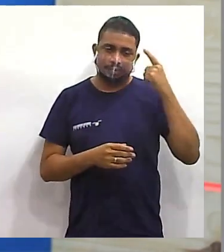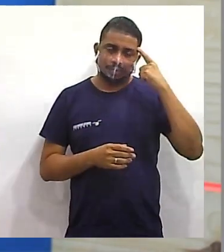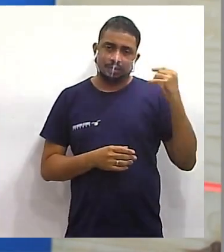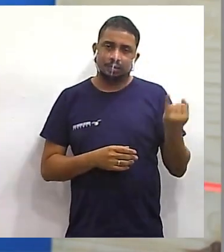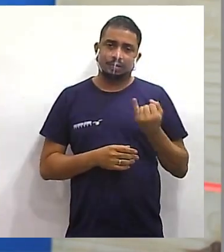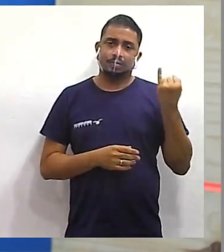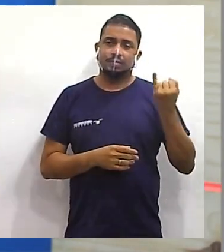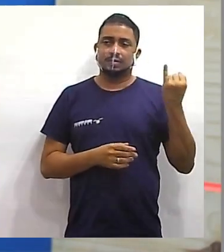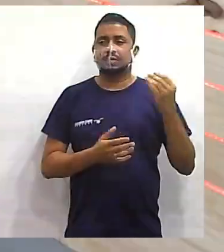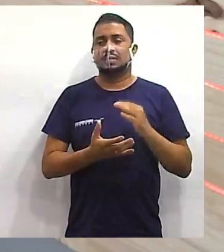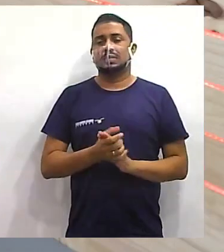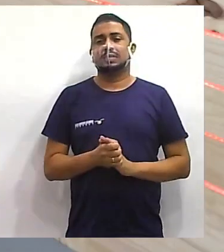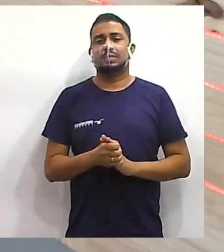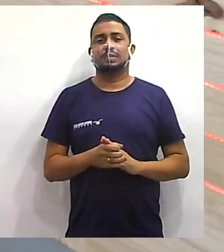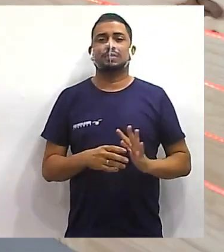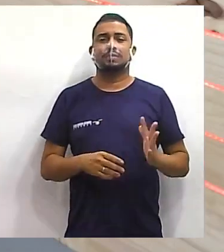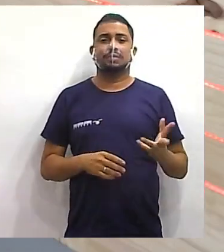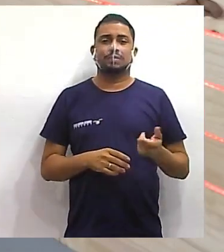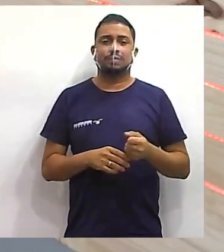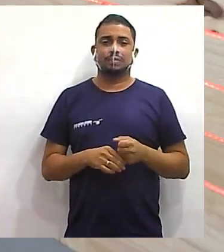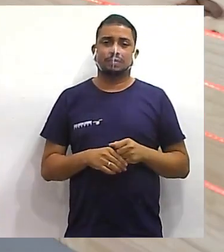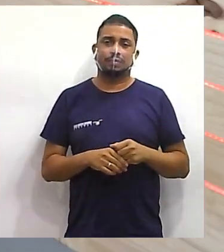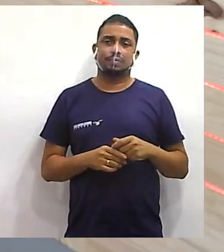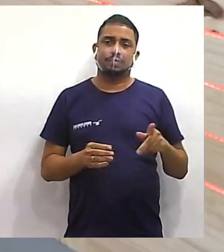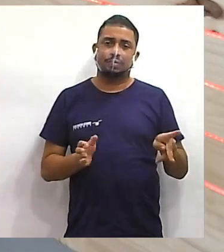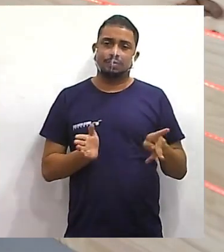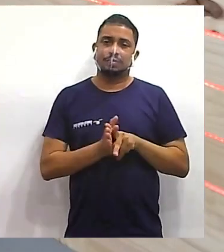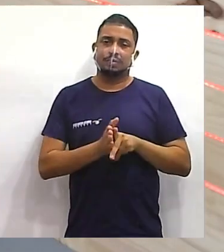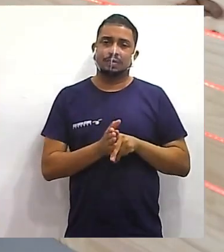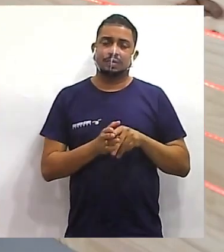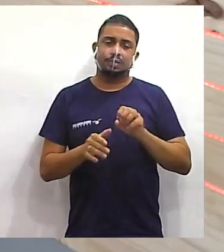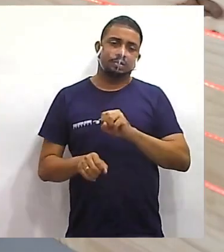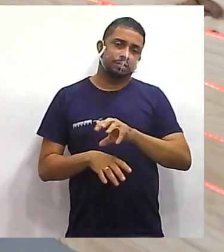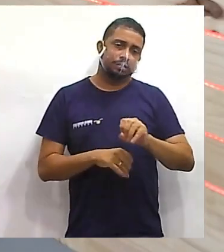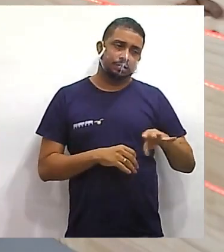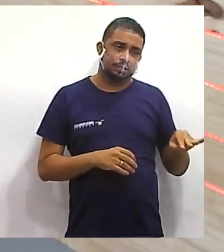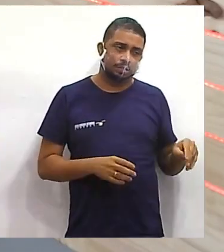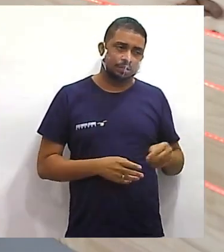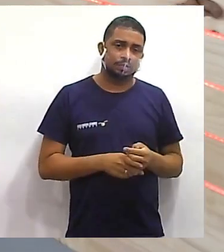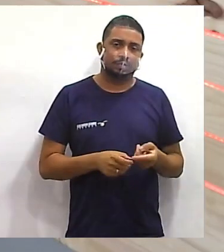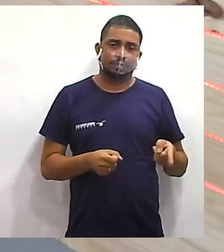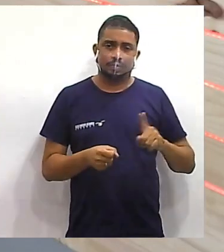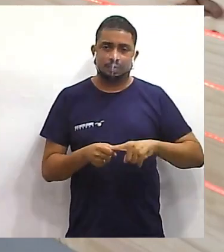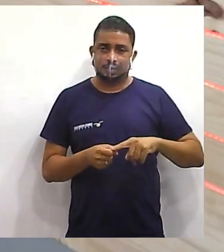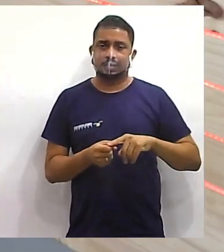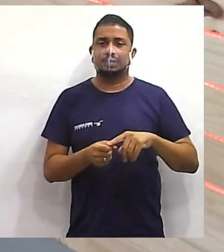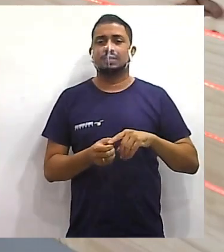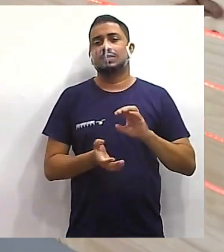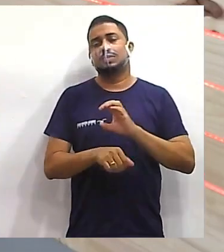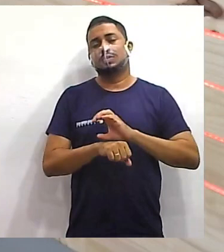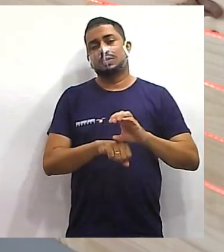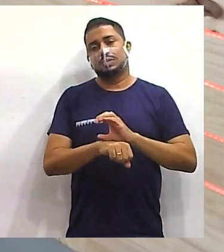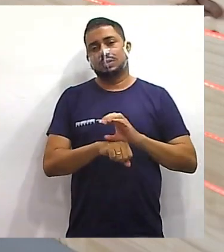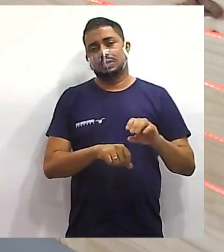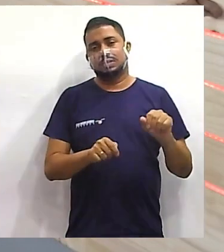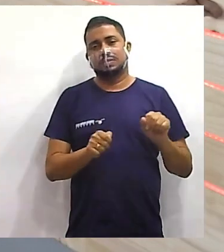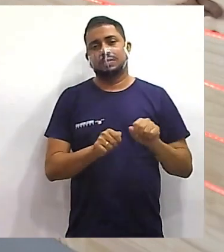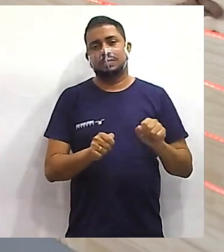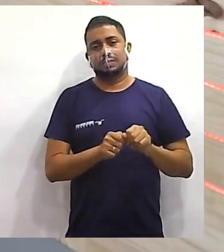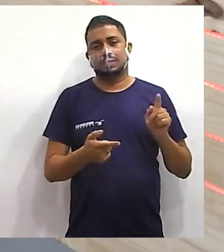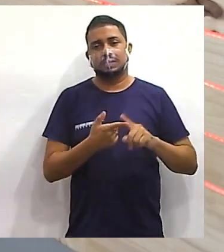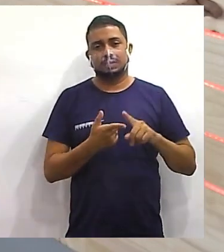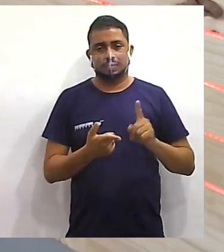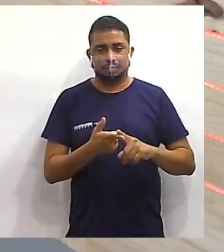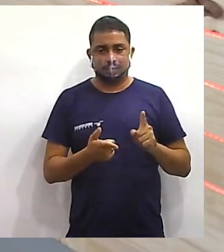importante. Isso, Márcia, e tudo isso faz parte da educação, né? A gente volta lá para a nossa Constituição, então a formação, ela